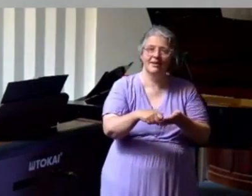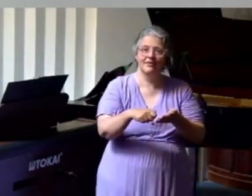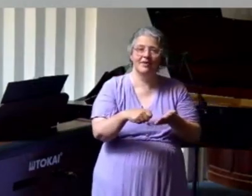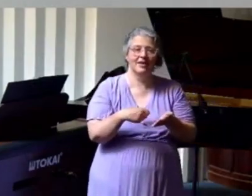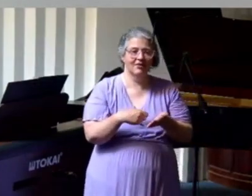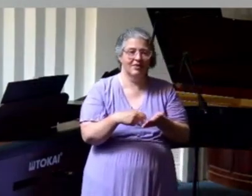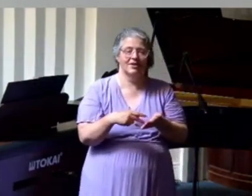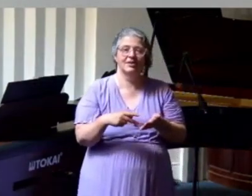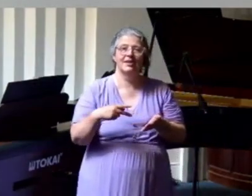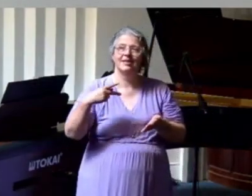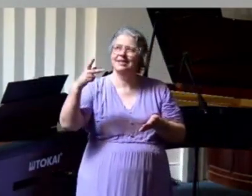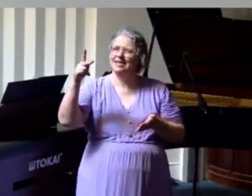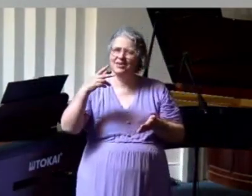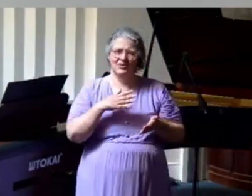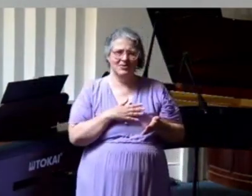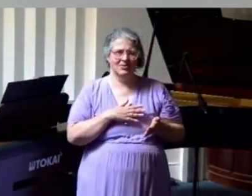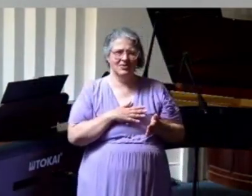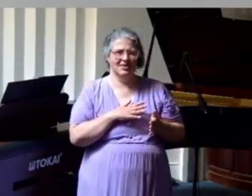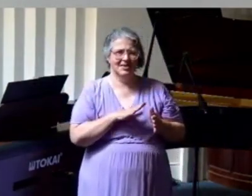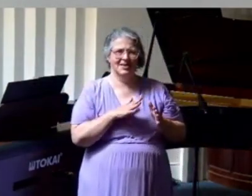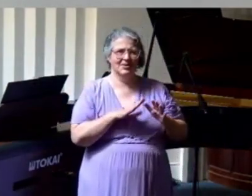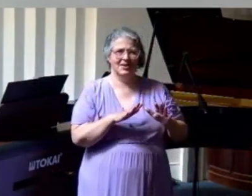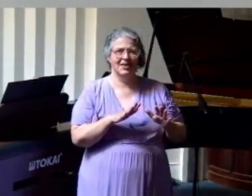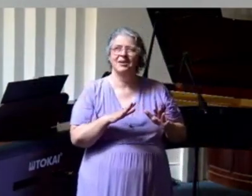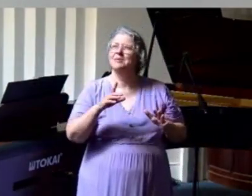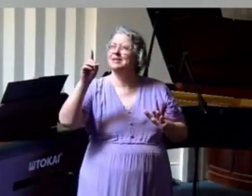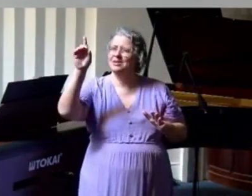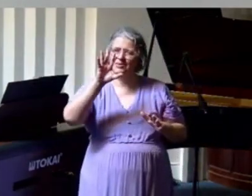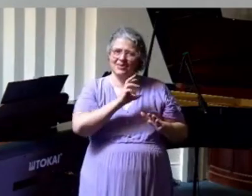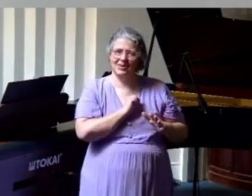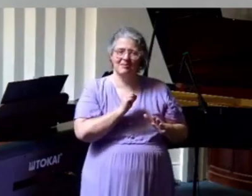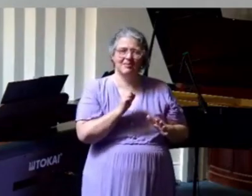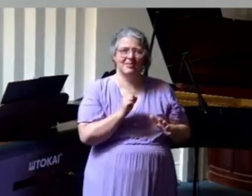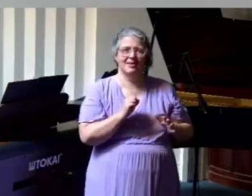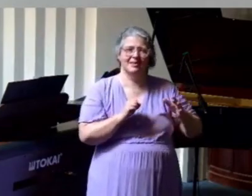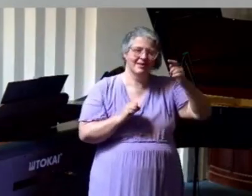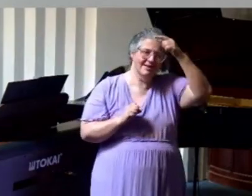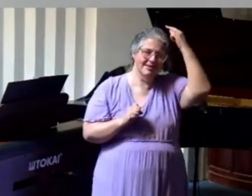sua santidade no íntimo do coração.